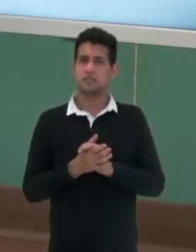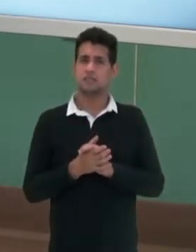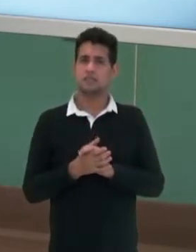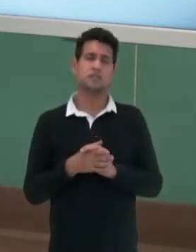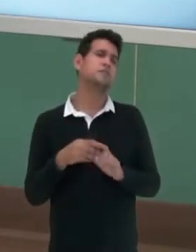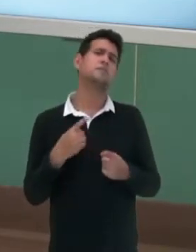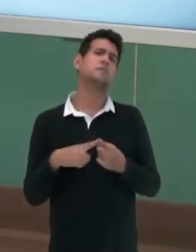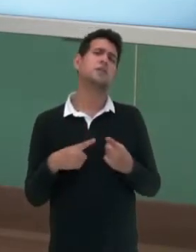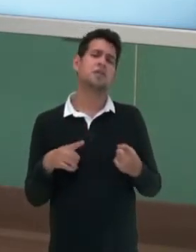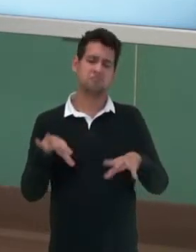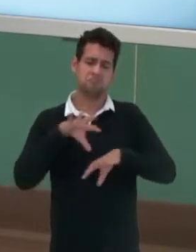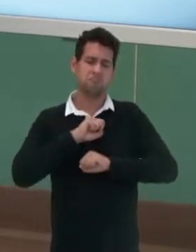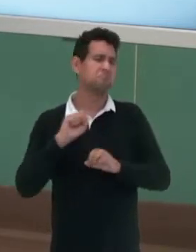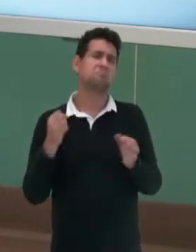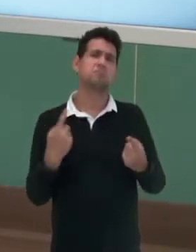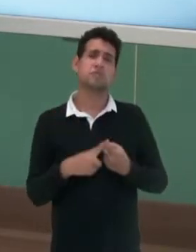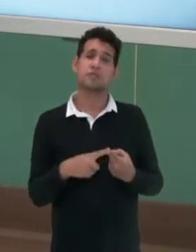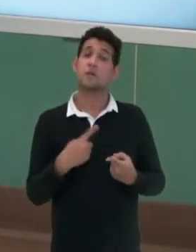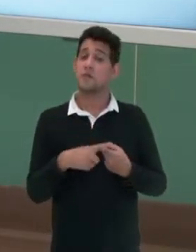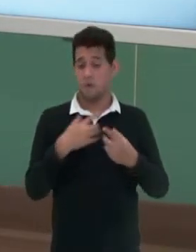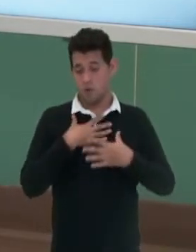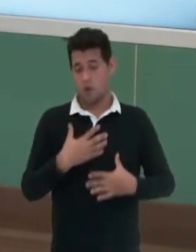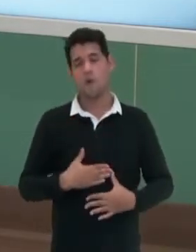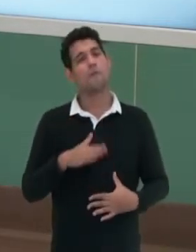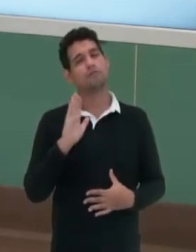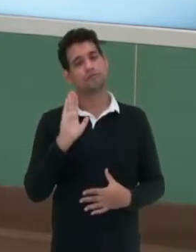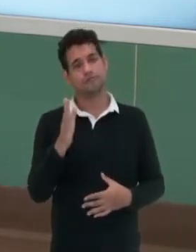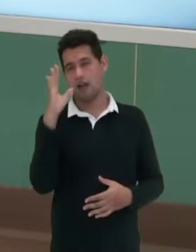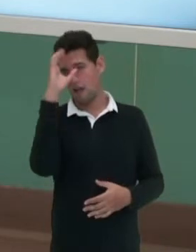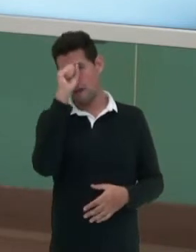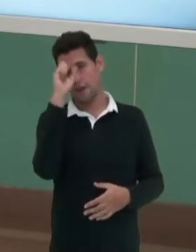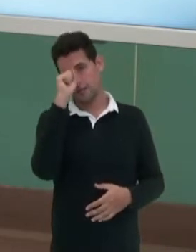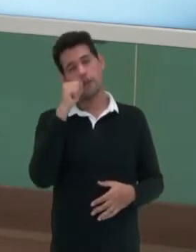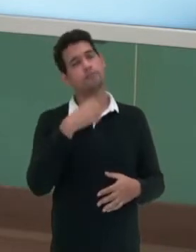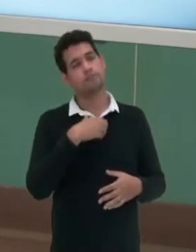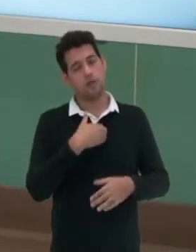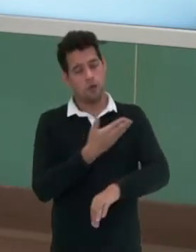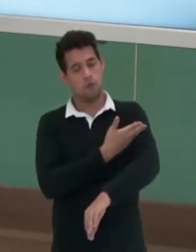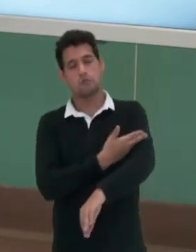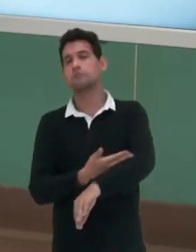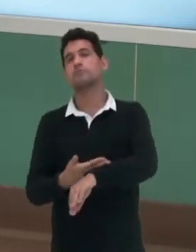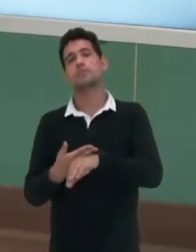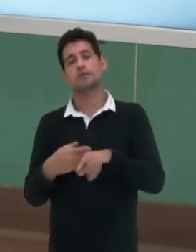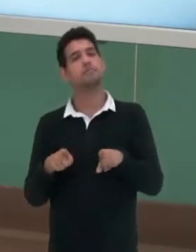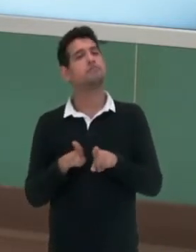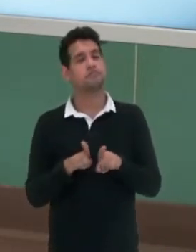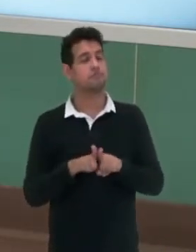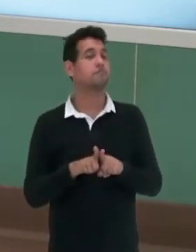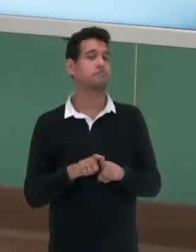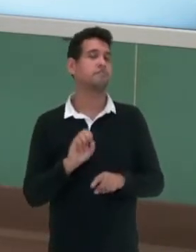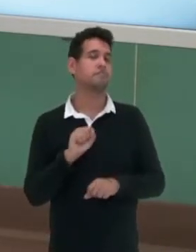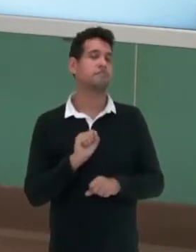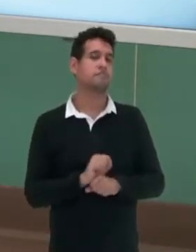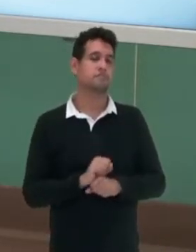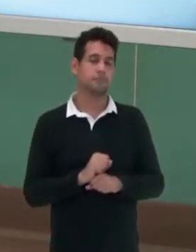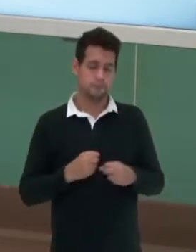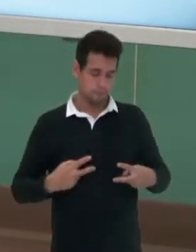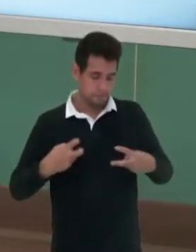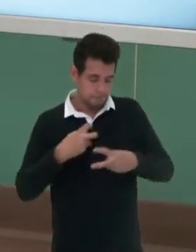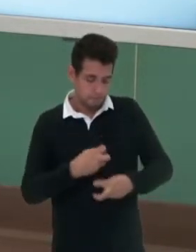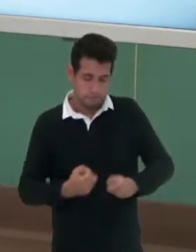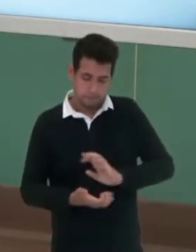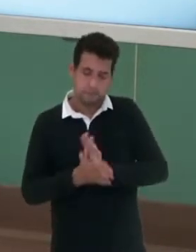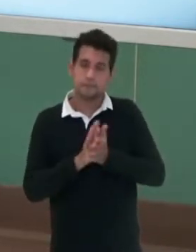porque simplesmente o meu corpo já tinha na célula de memória o anticorpo para atacar esse